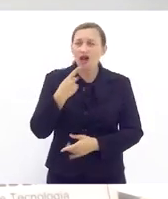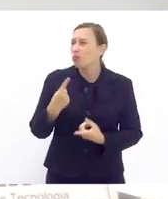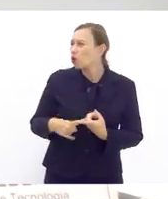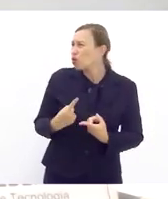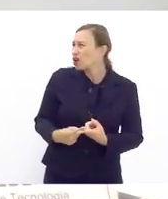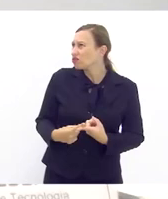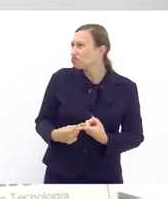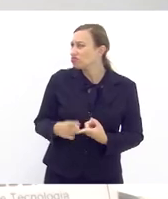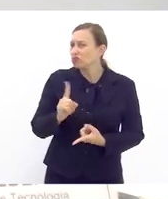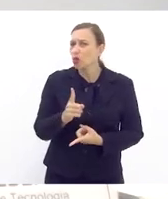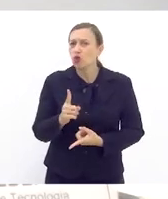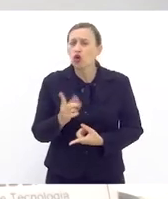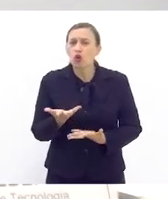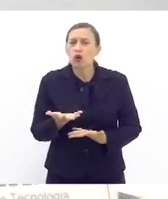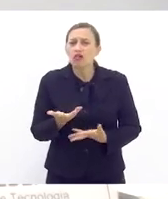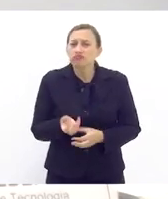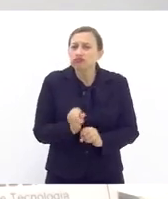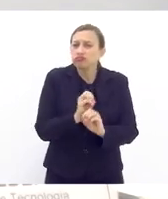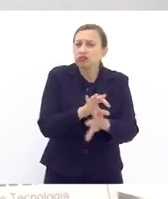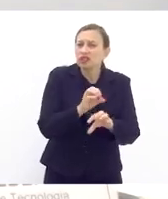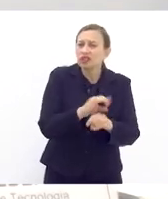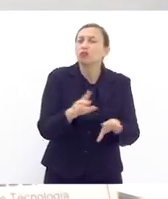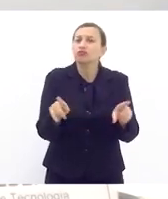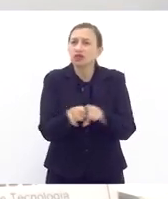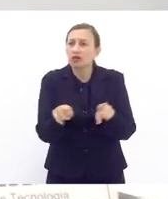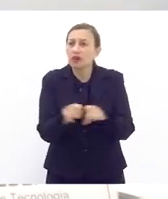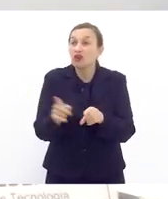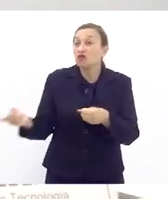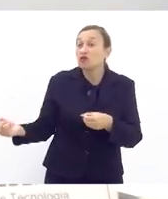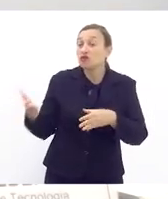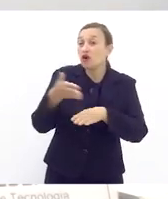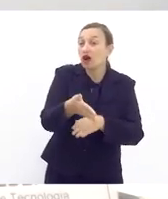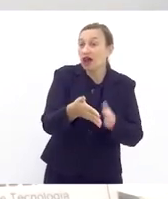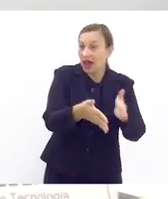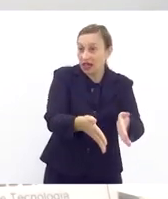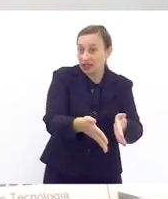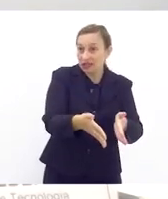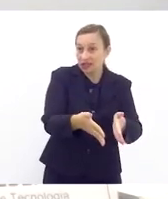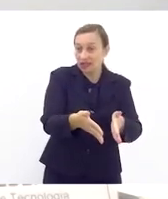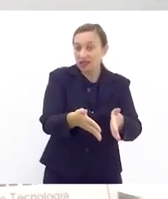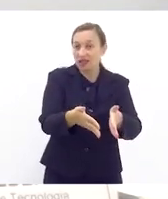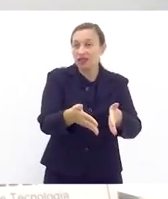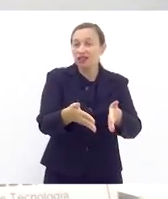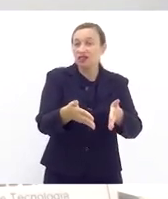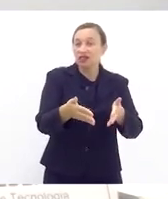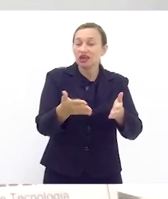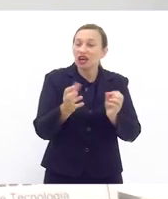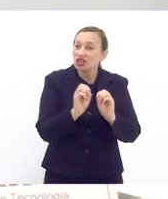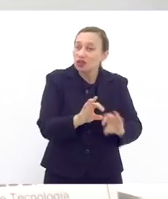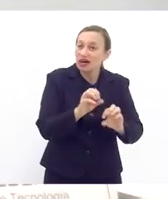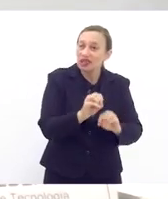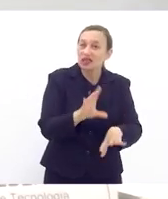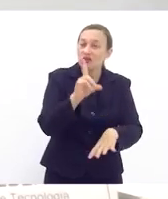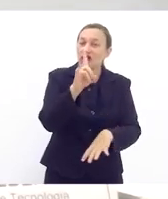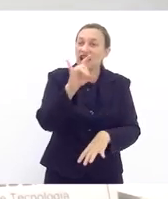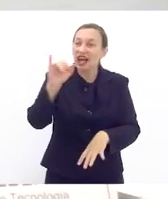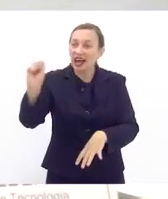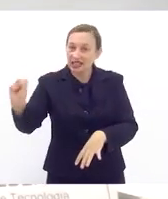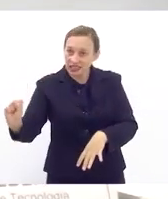não uma educação também ela voltada para educação clássica para educação